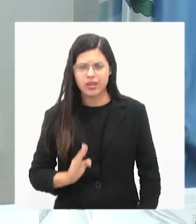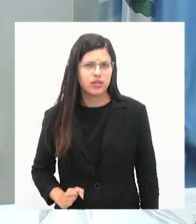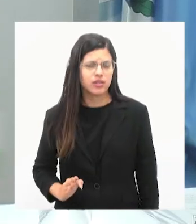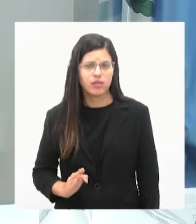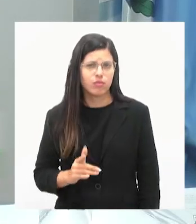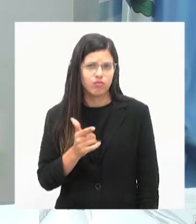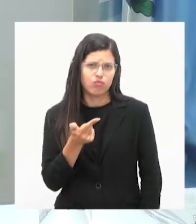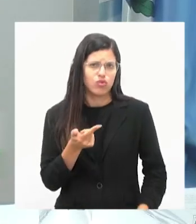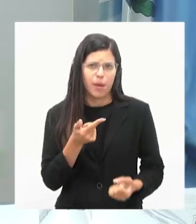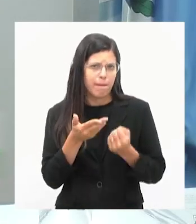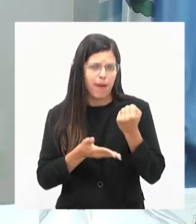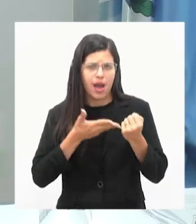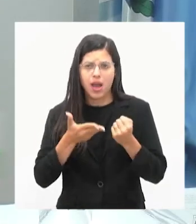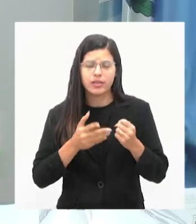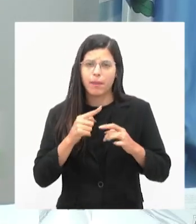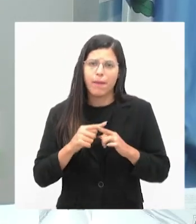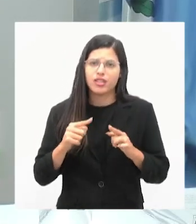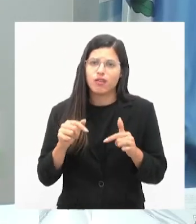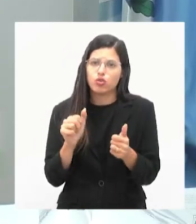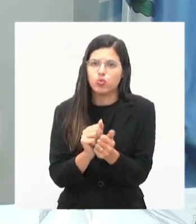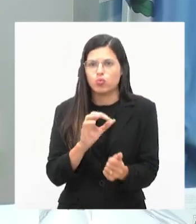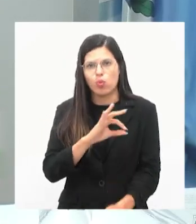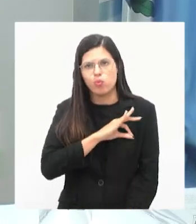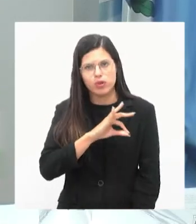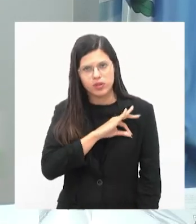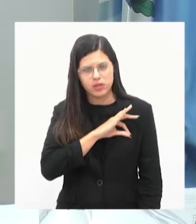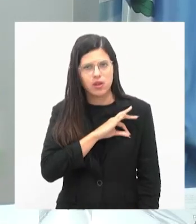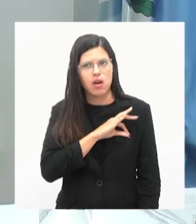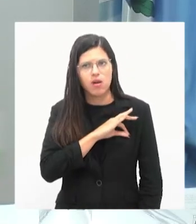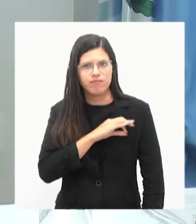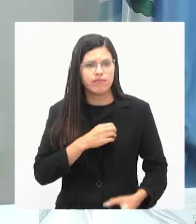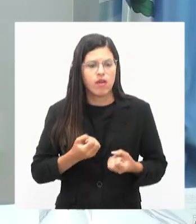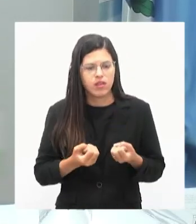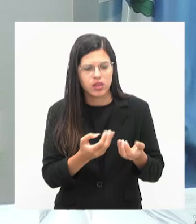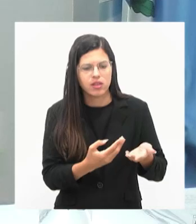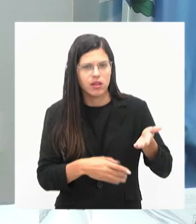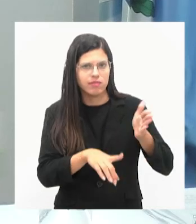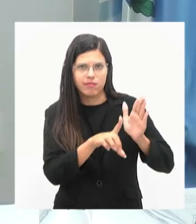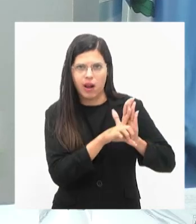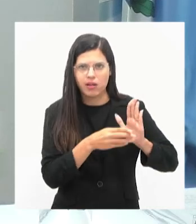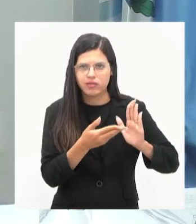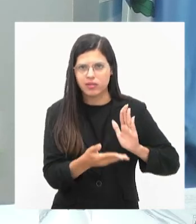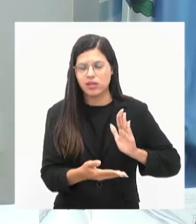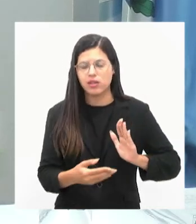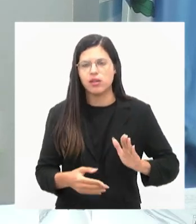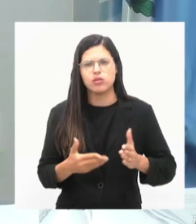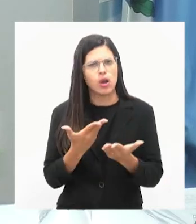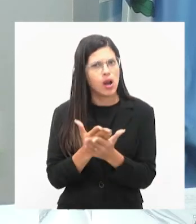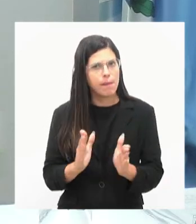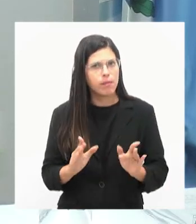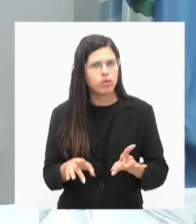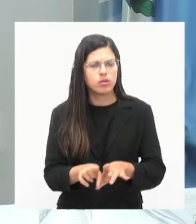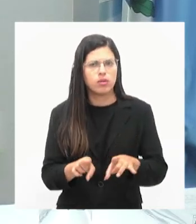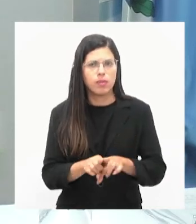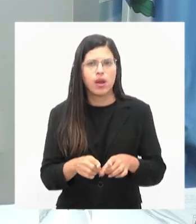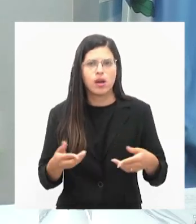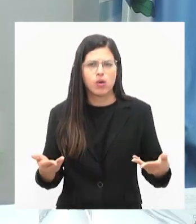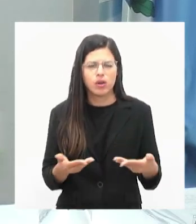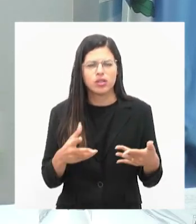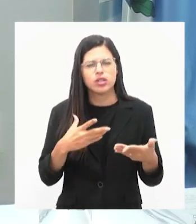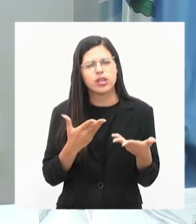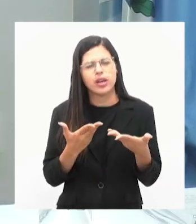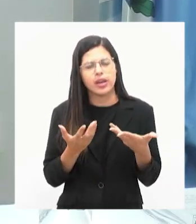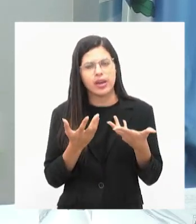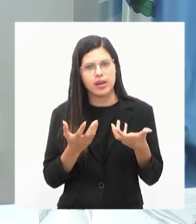com um policial, com um colete, que estava dando legalidade a ele. Então, isso também acabou, graças a Deus. Então, agora a gente quer aparar essas arestas e